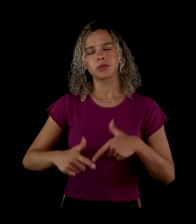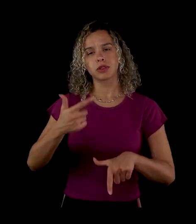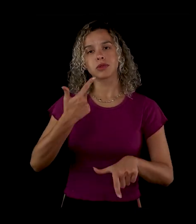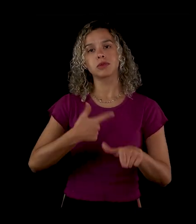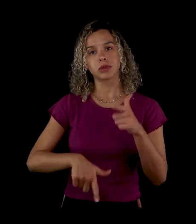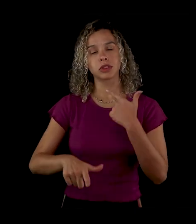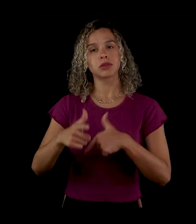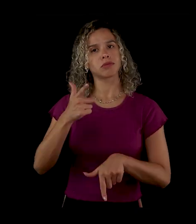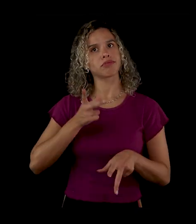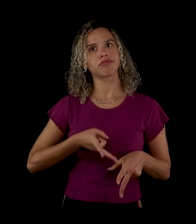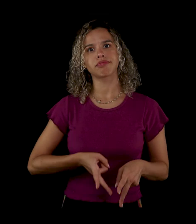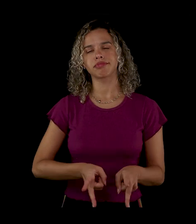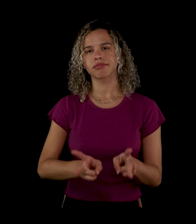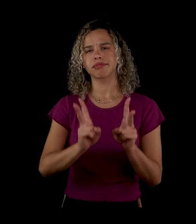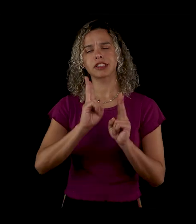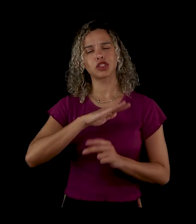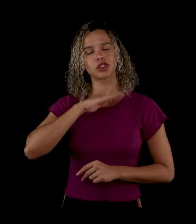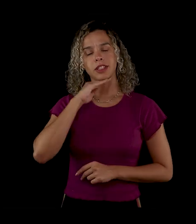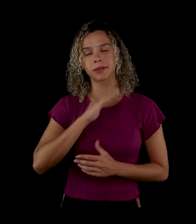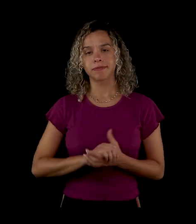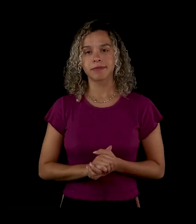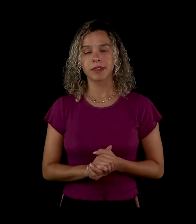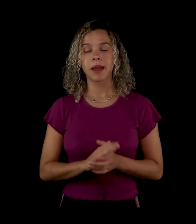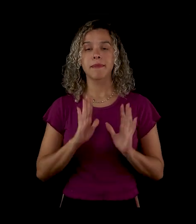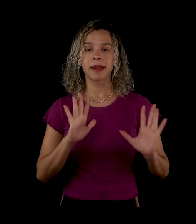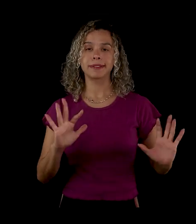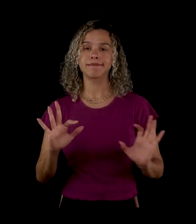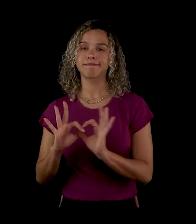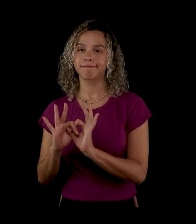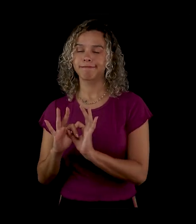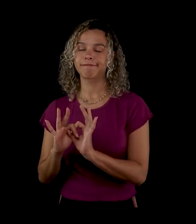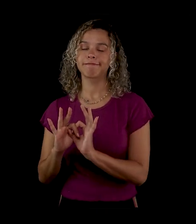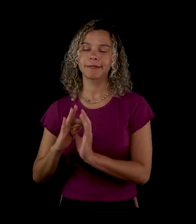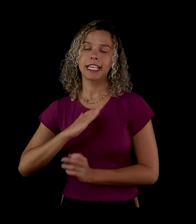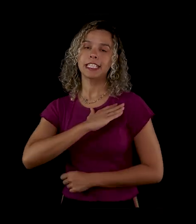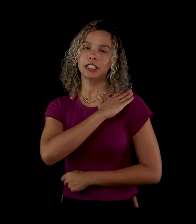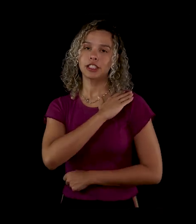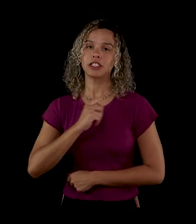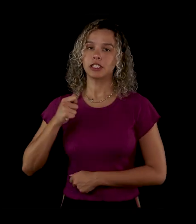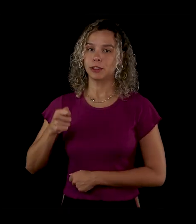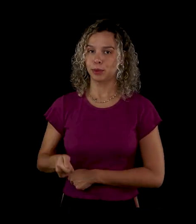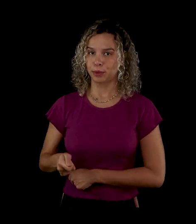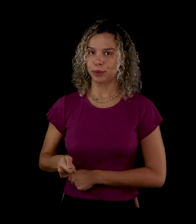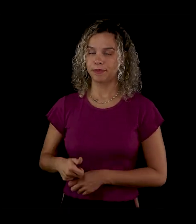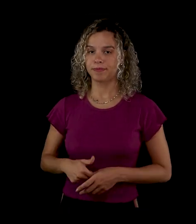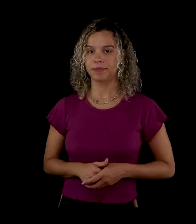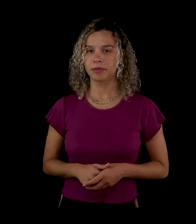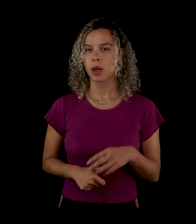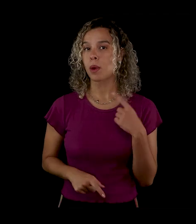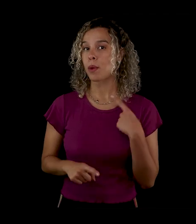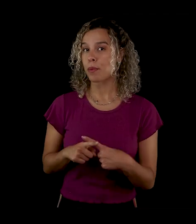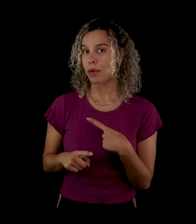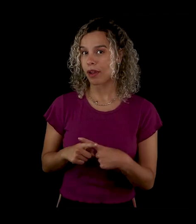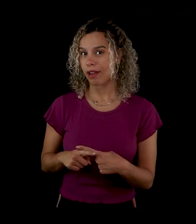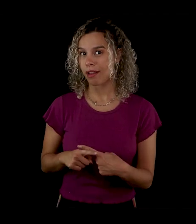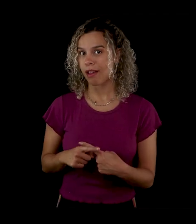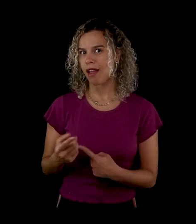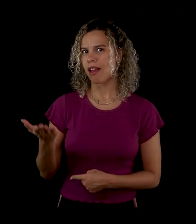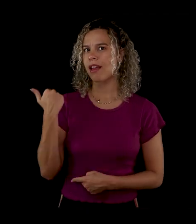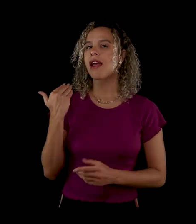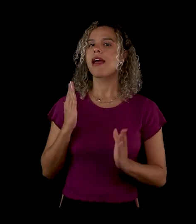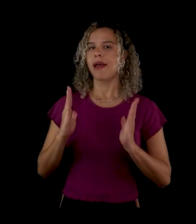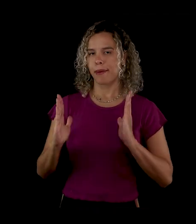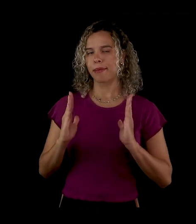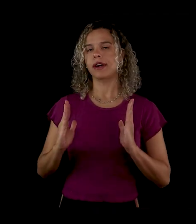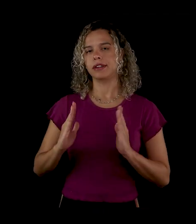repetida ad nauseam, é inevitavelmente ligada à ditadura militar. Porque aquela era a época